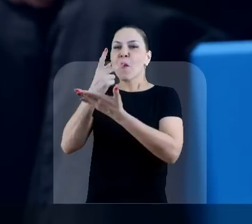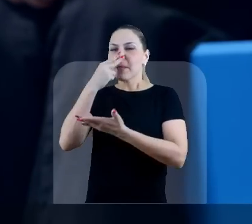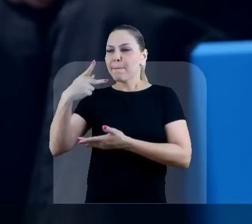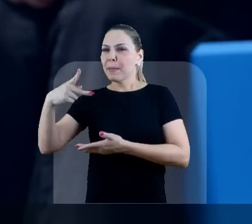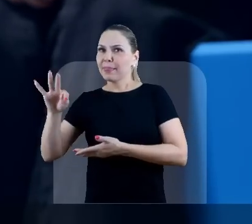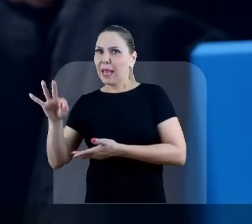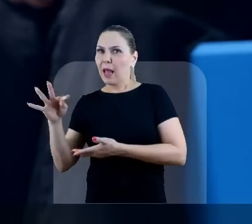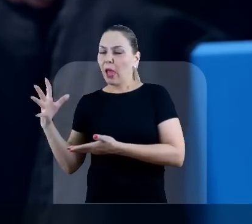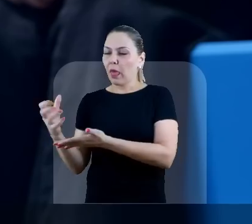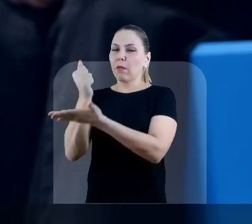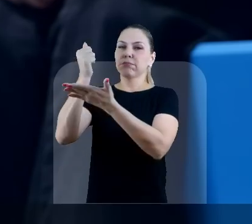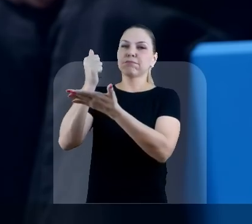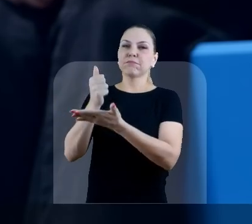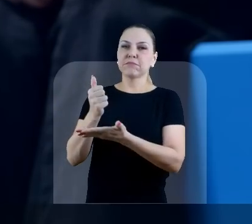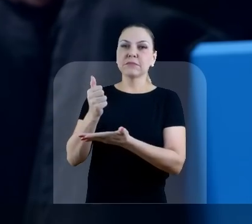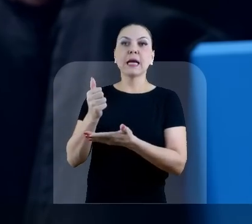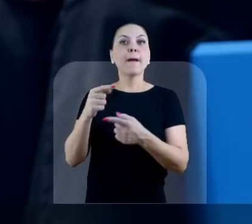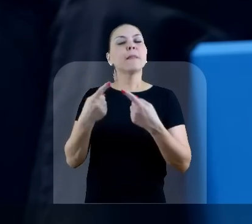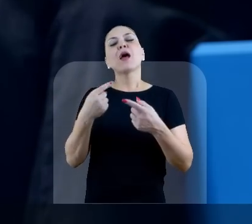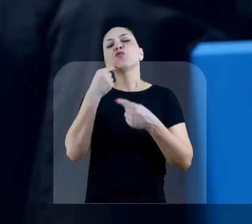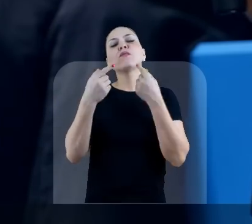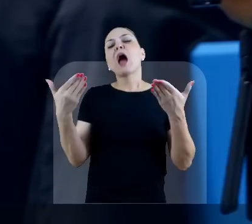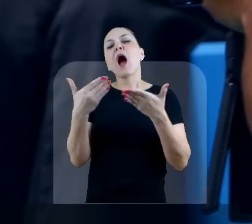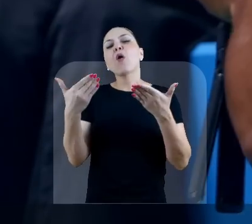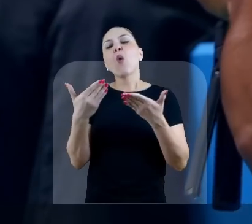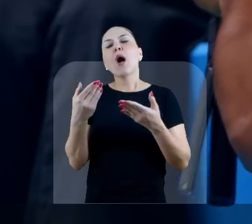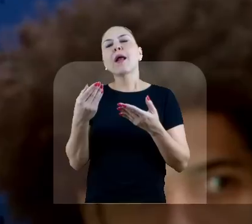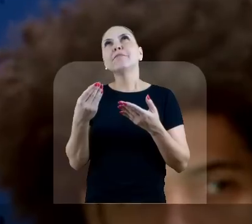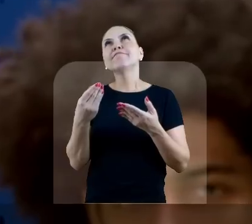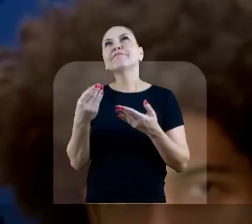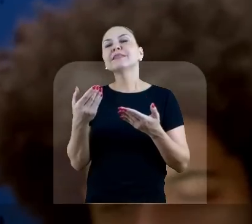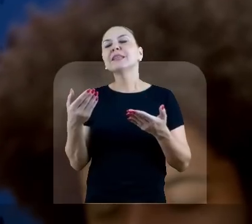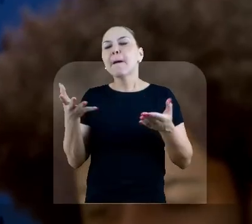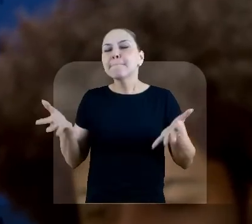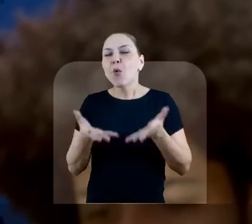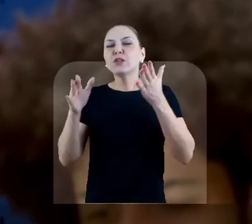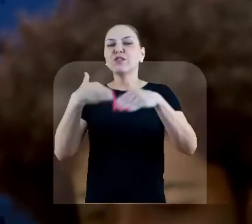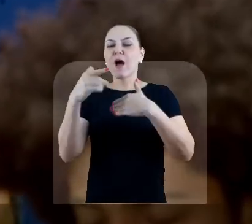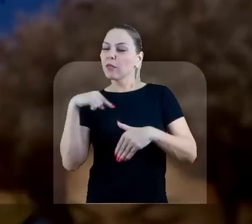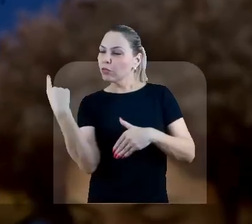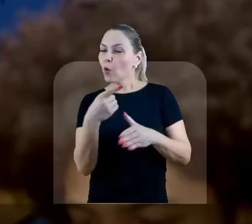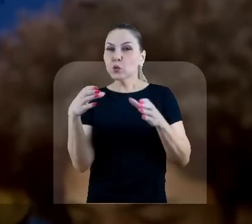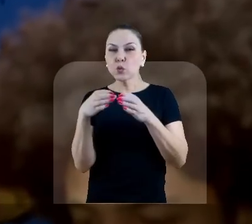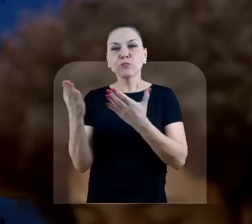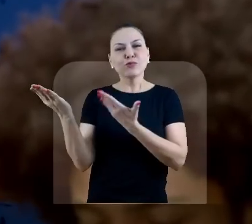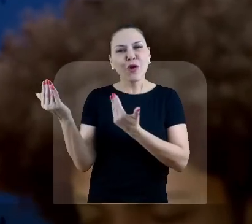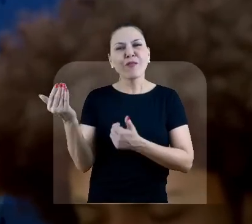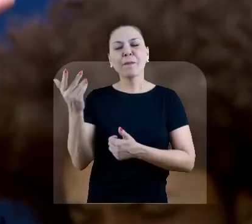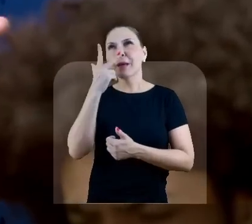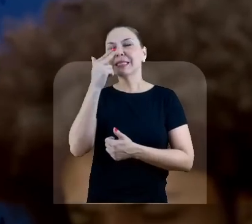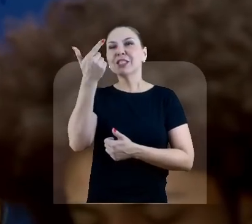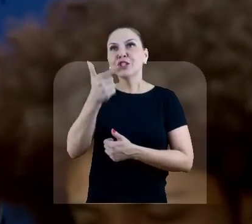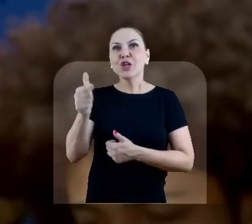PT. E a minha dúvida é, o que o senhor poderia falar, motivar para nós jovens novamente, que está passando